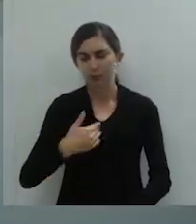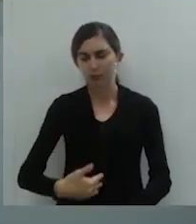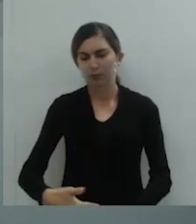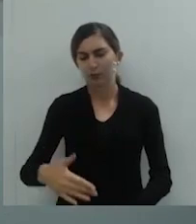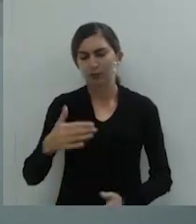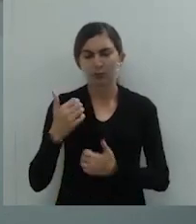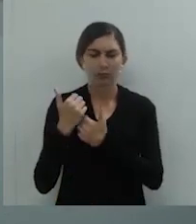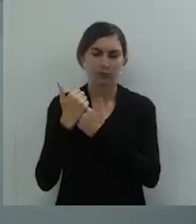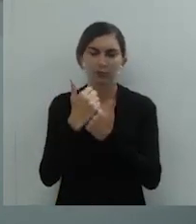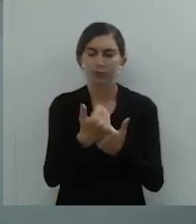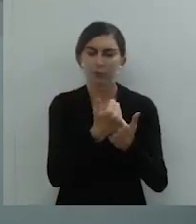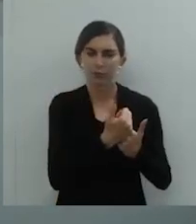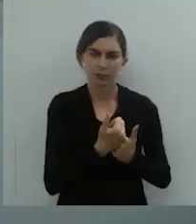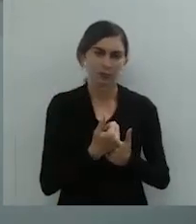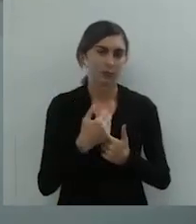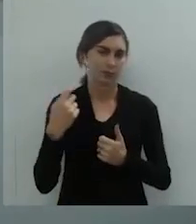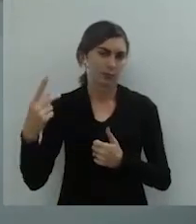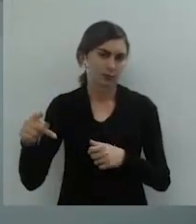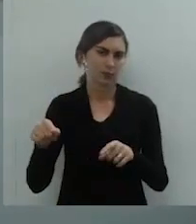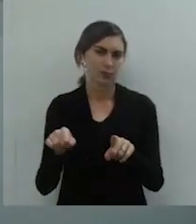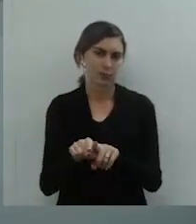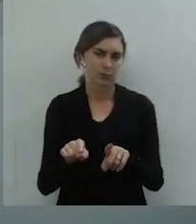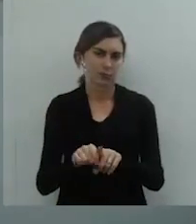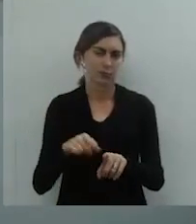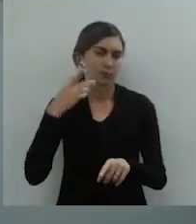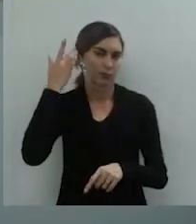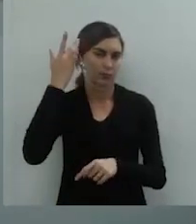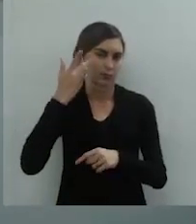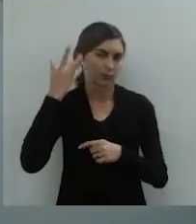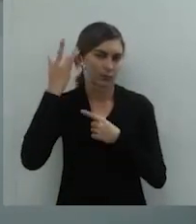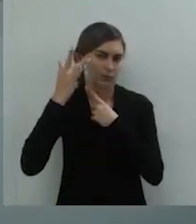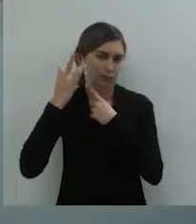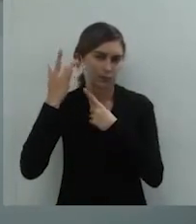seus representantes, eles também achavam